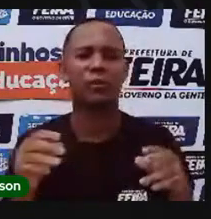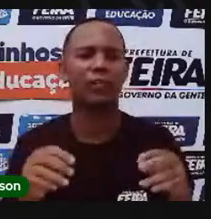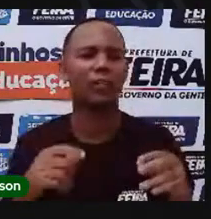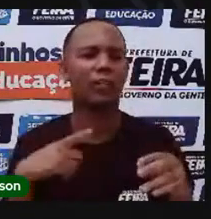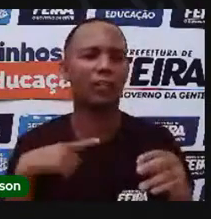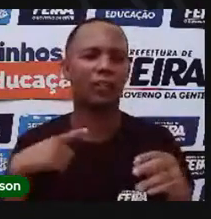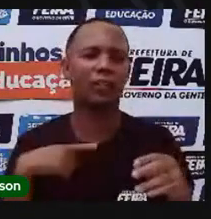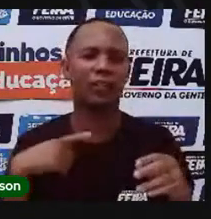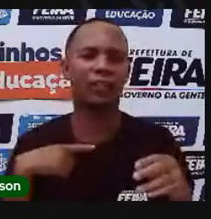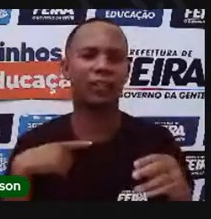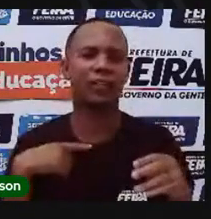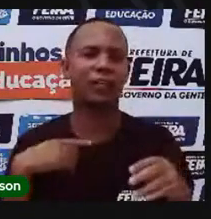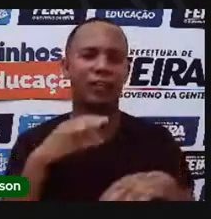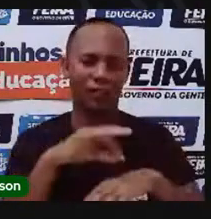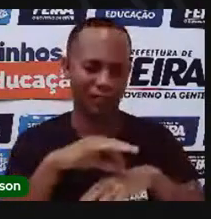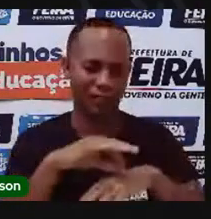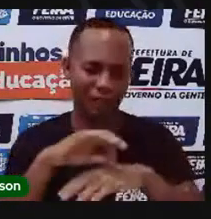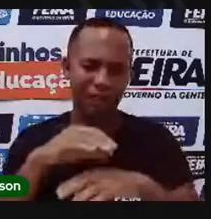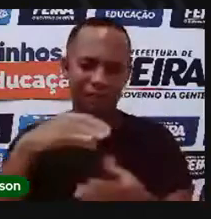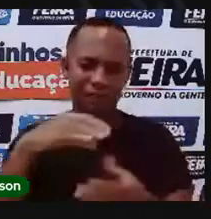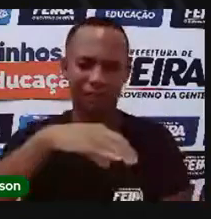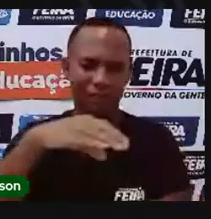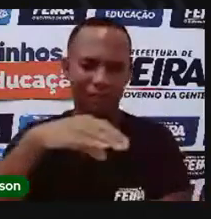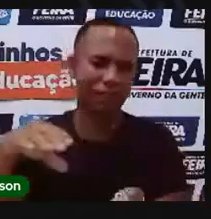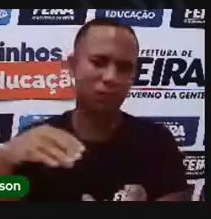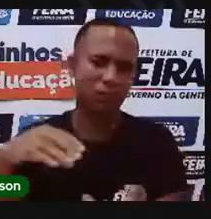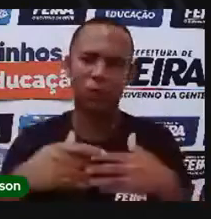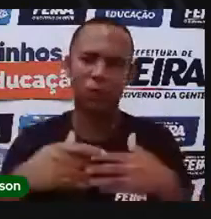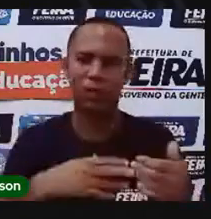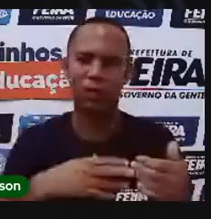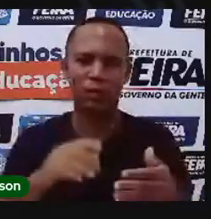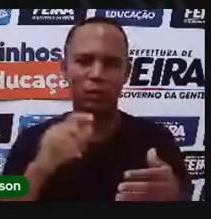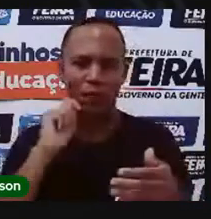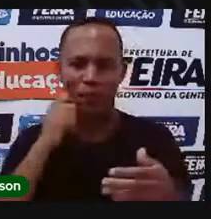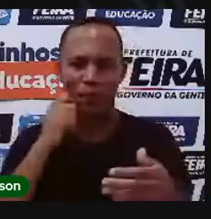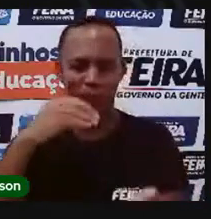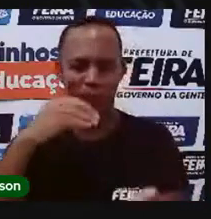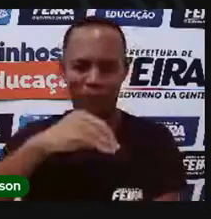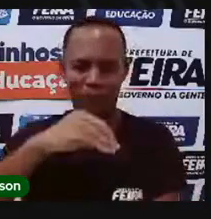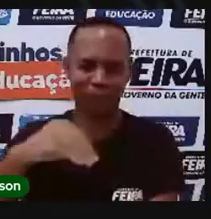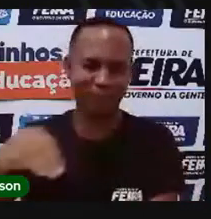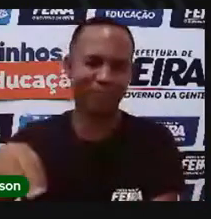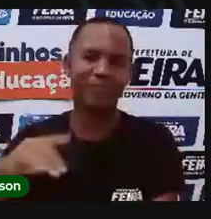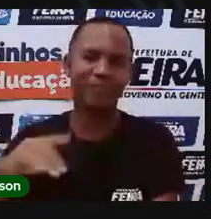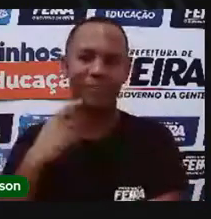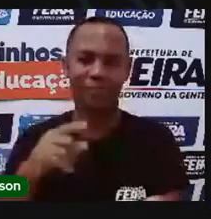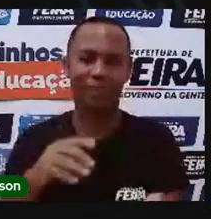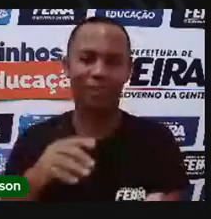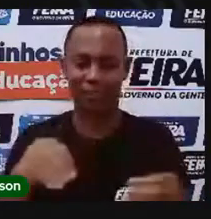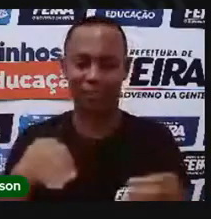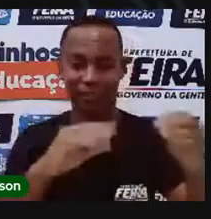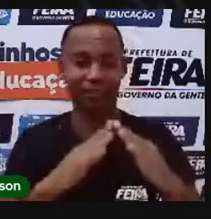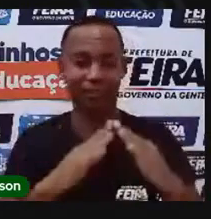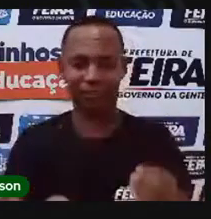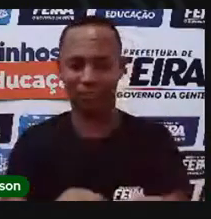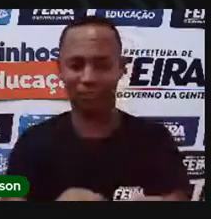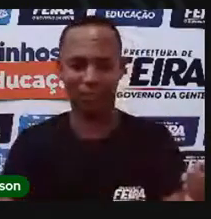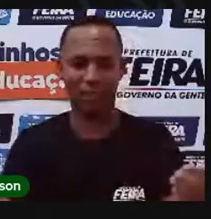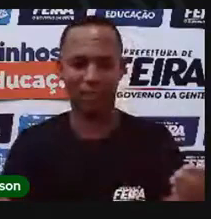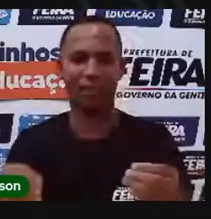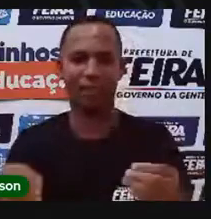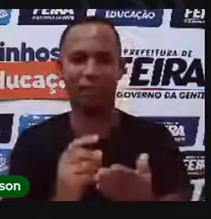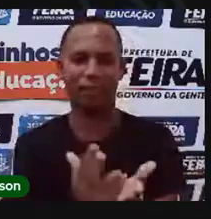frango. Tem uma plaquinha de isopor, tá tranquilo. Então, o que é que eu vou fazer? Eu vou pegar isso aqui e vou fazer